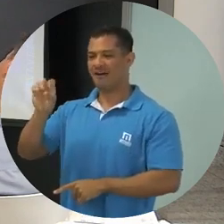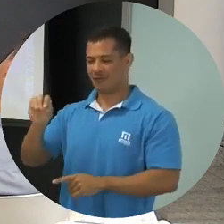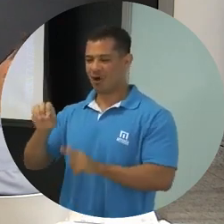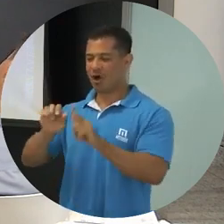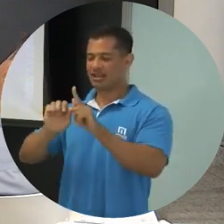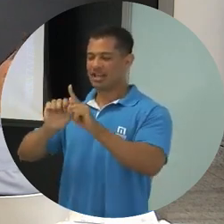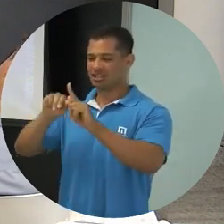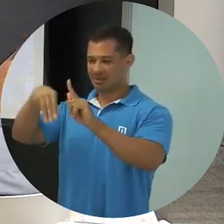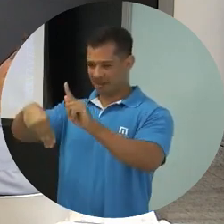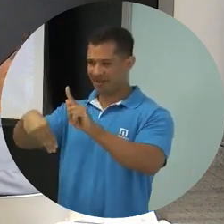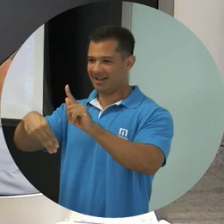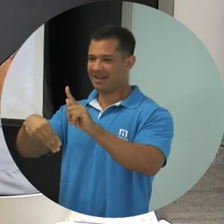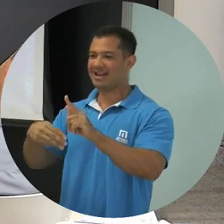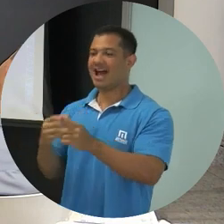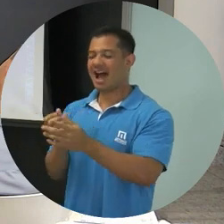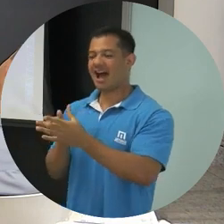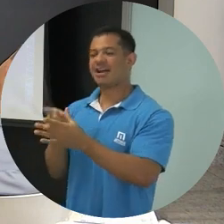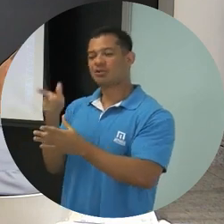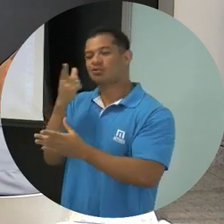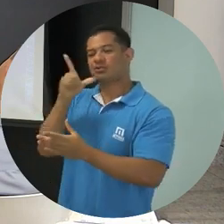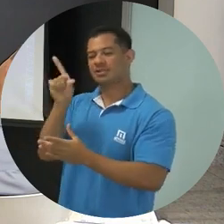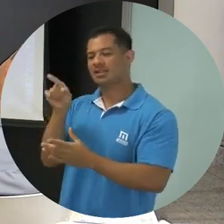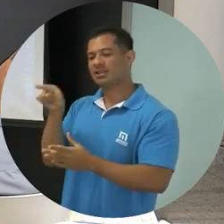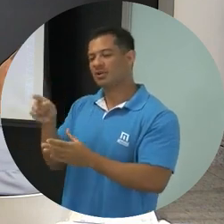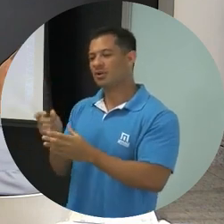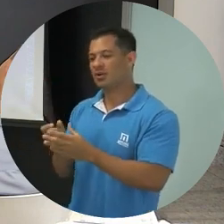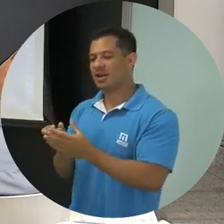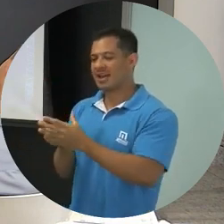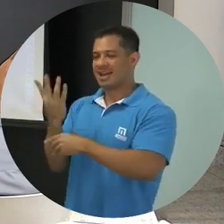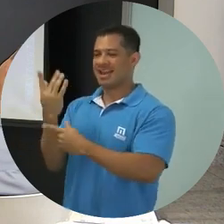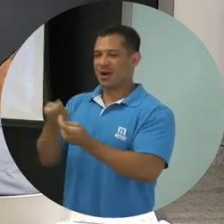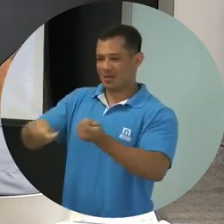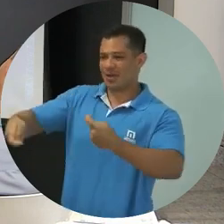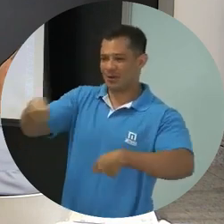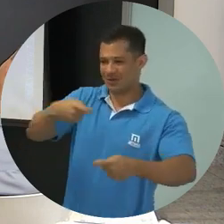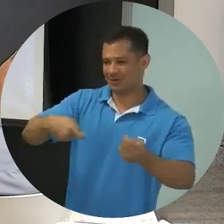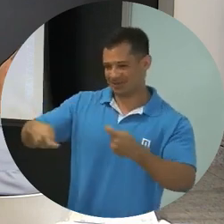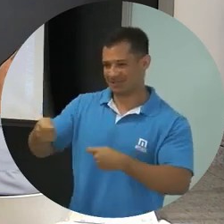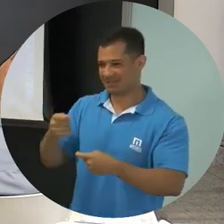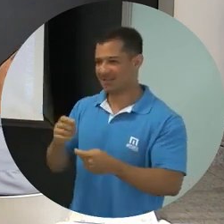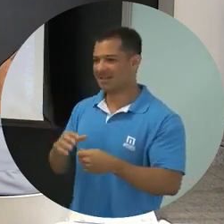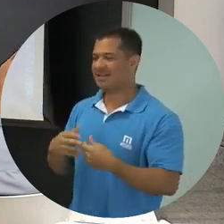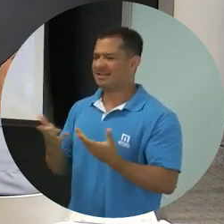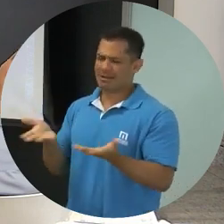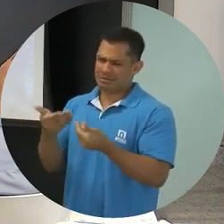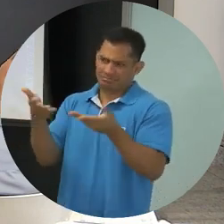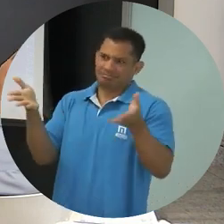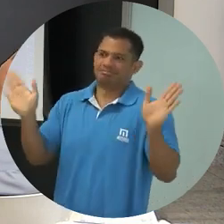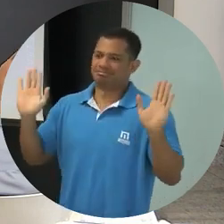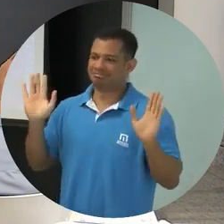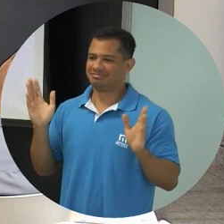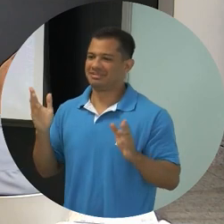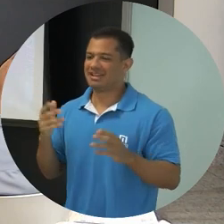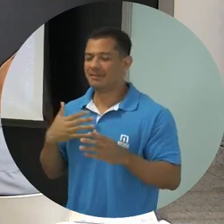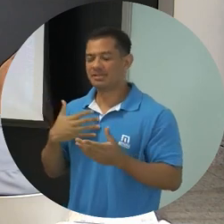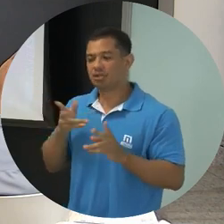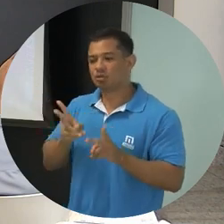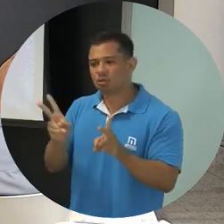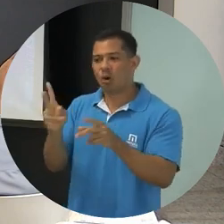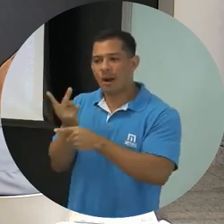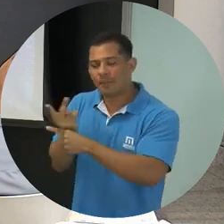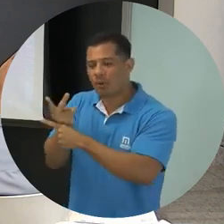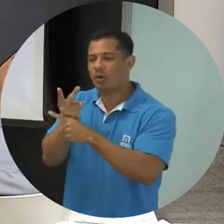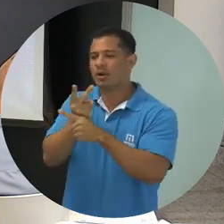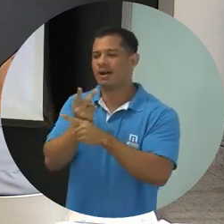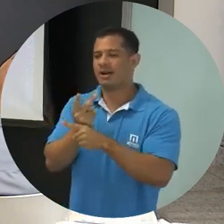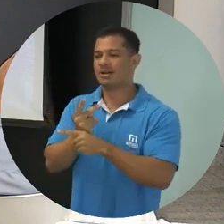e conseguimos fazer um negócio feliz para todos os lados, e continuamos a procurar, né? Um pouco depois, no